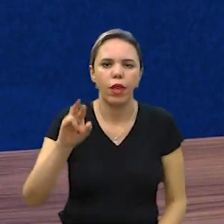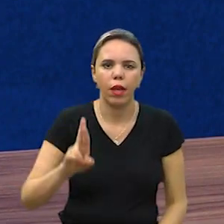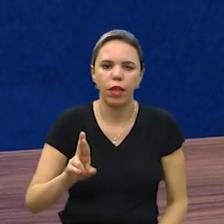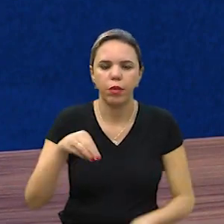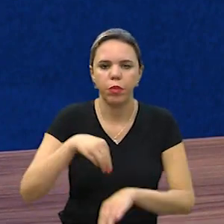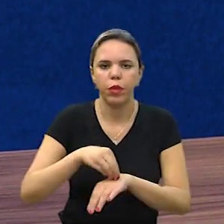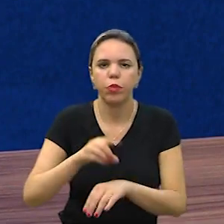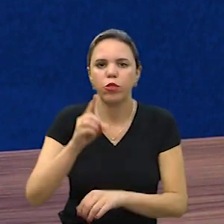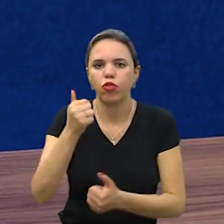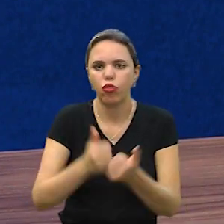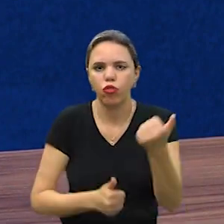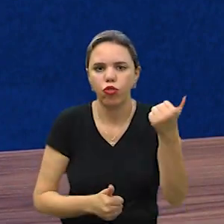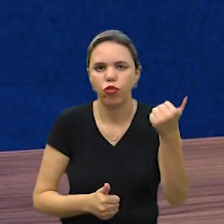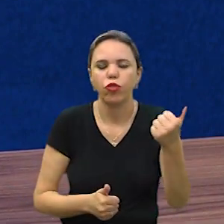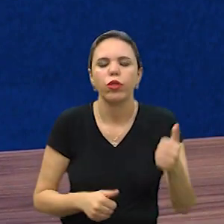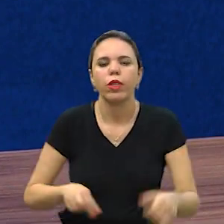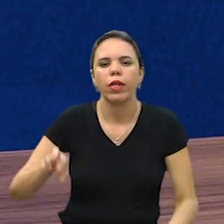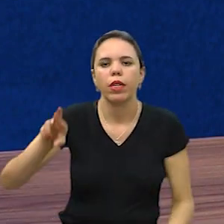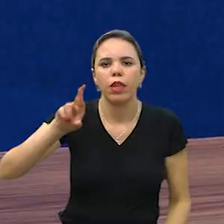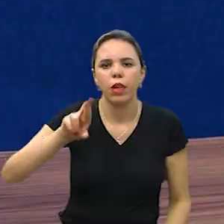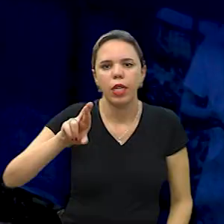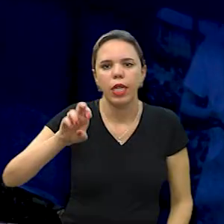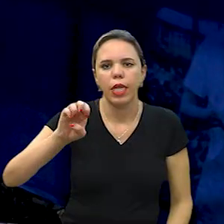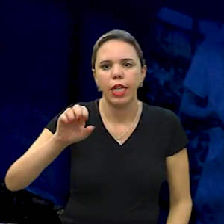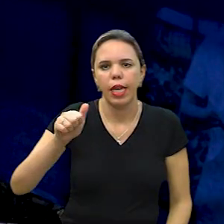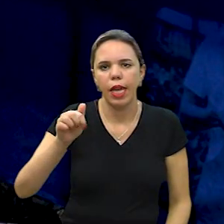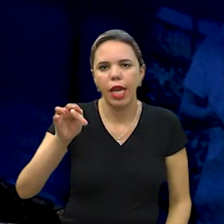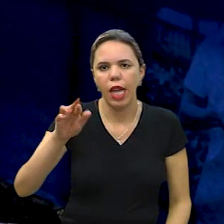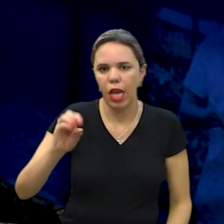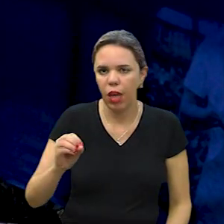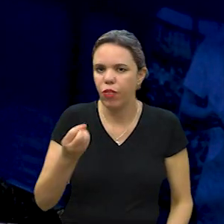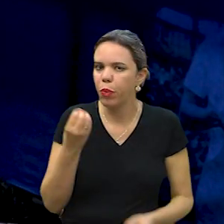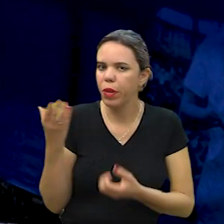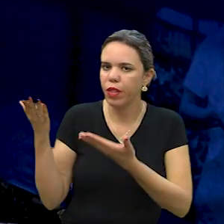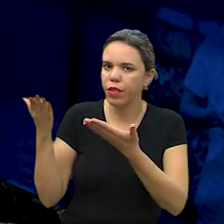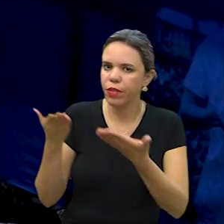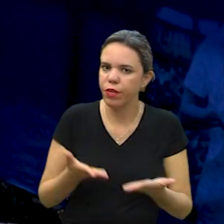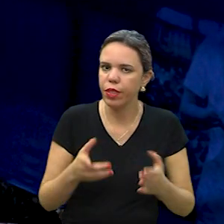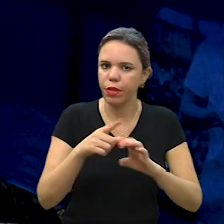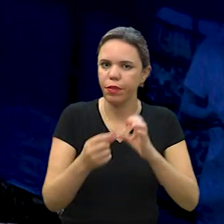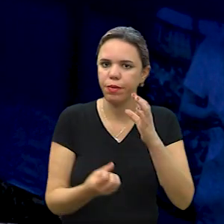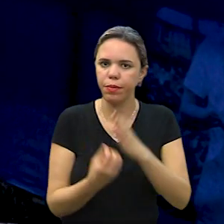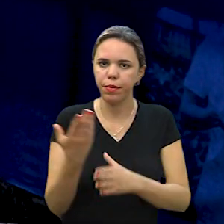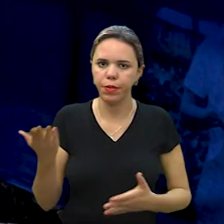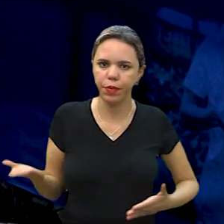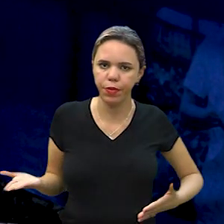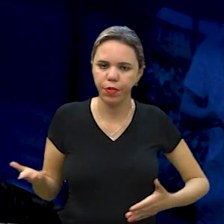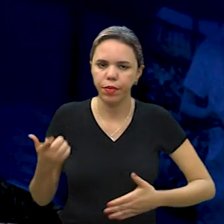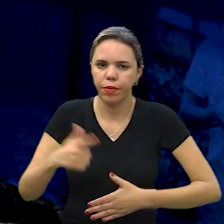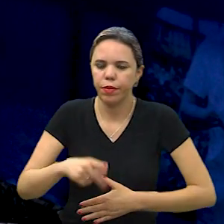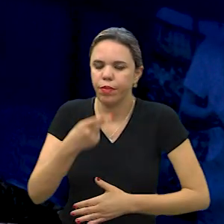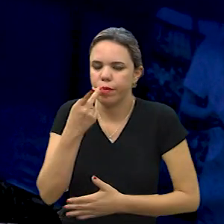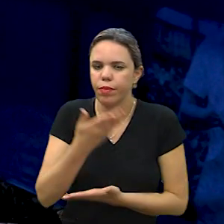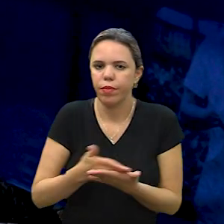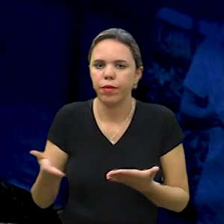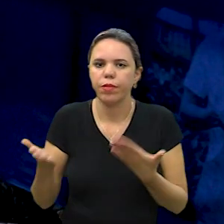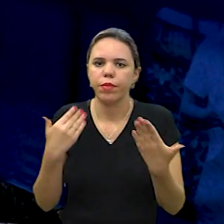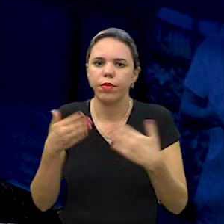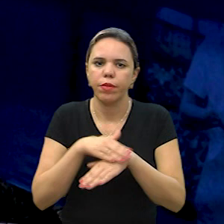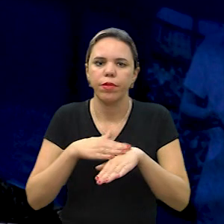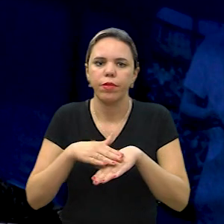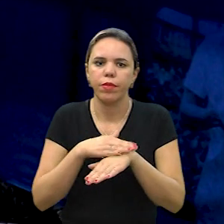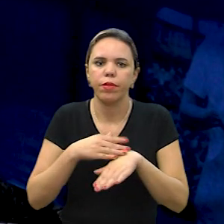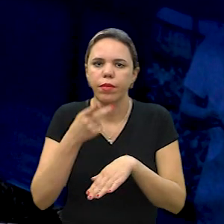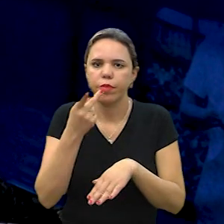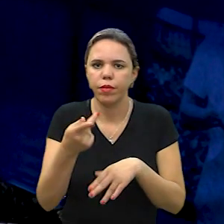que é membro da diretoria nacional da Reafro. Odair, seja bem-vindo ao Ser Empreendedor, mas antes da gente começar o